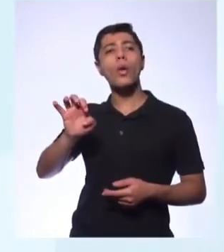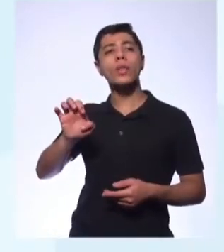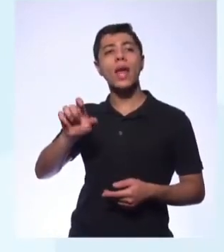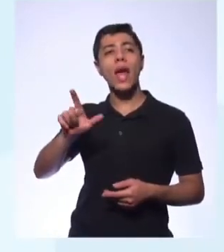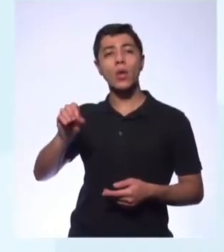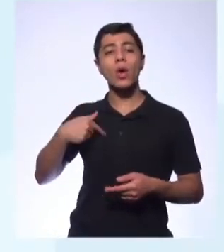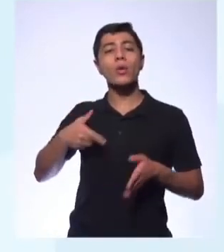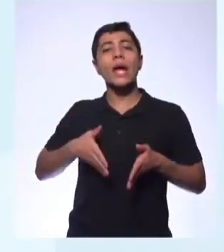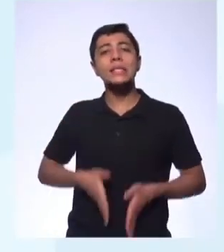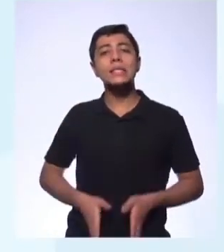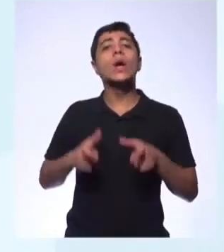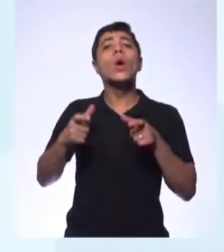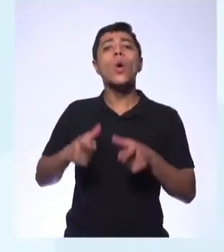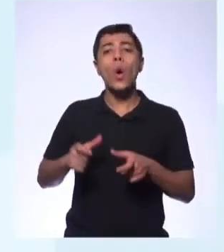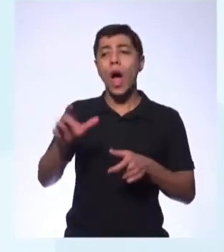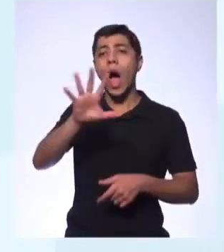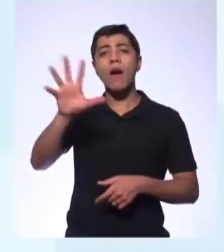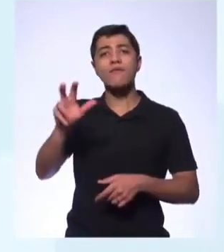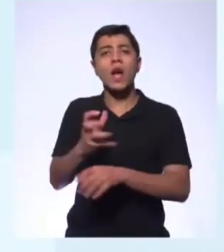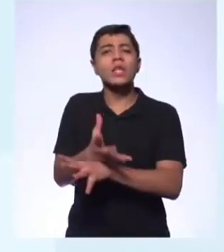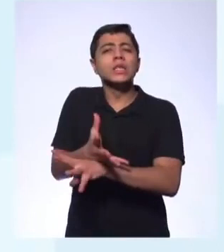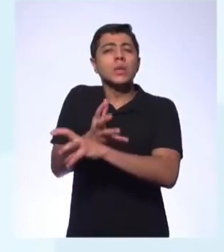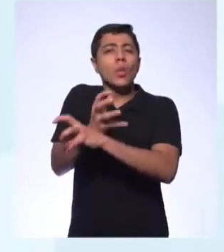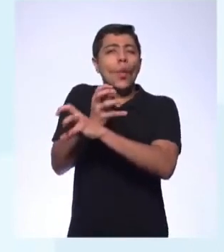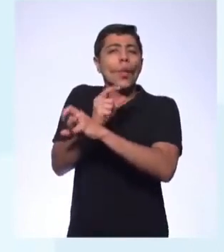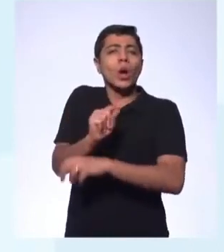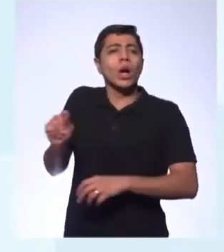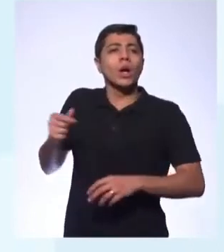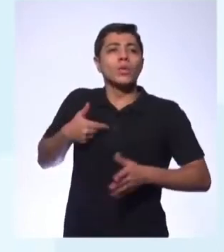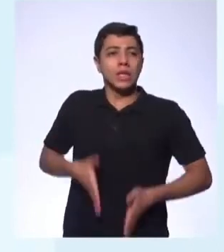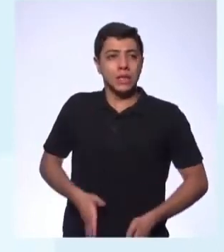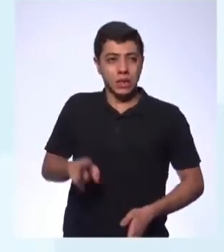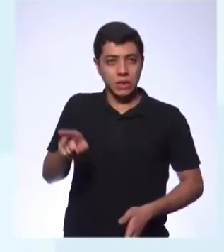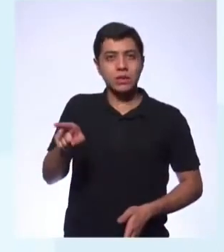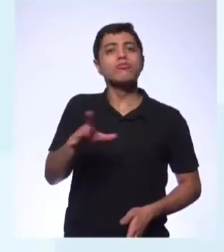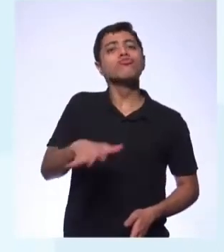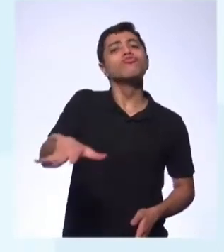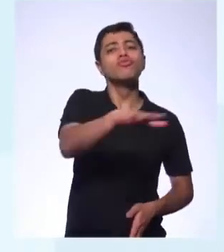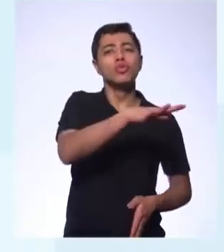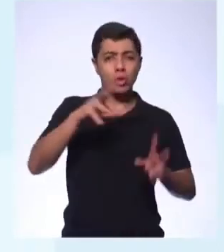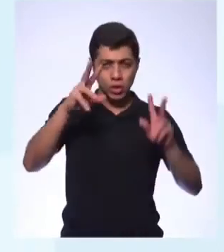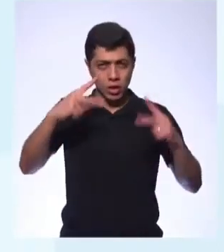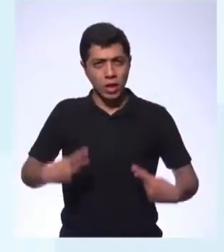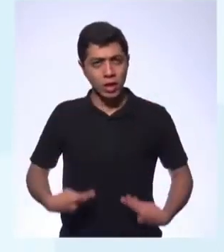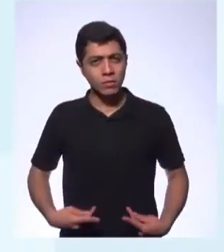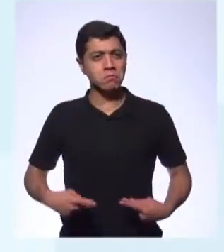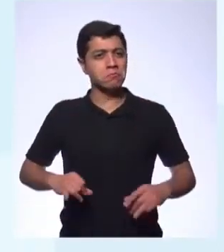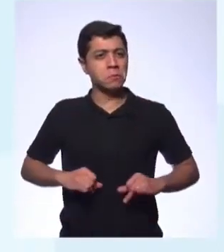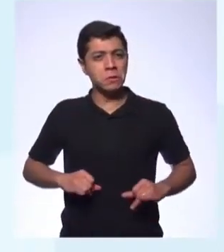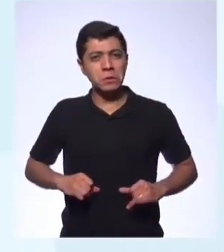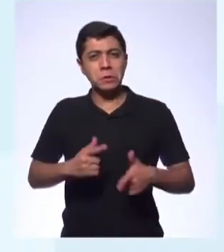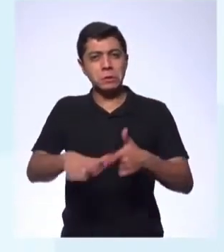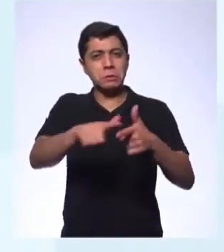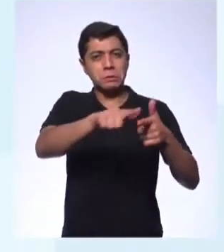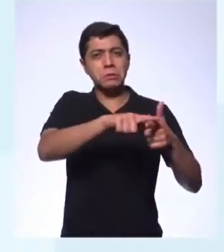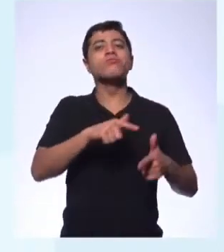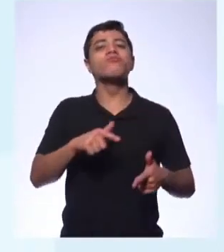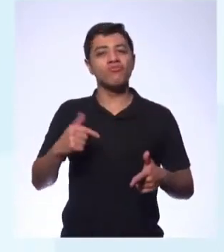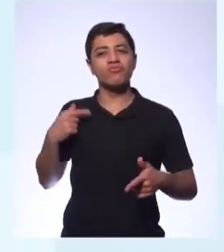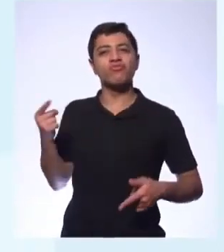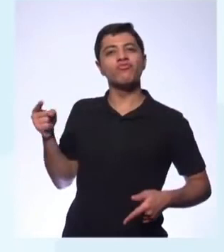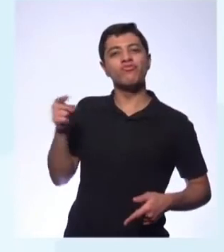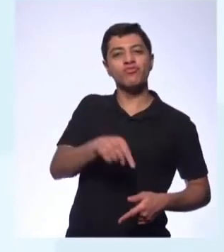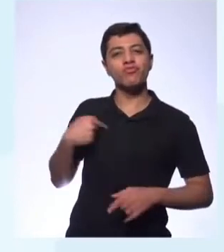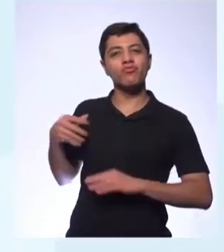africanos. Nasci para flagelo dos humanos e as mais moléstias meto num chinelo. Naturalizei-me